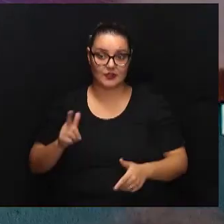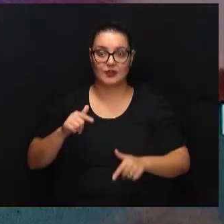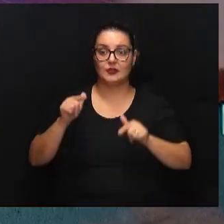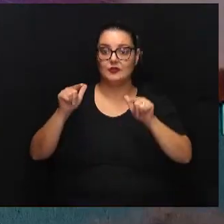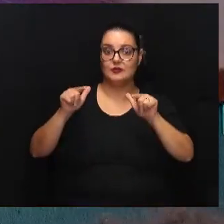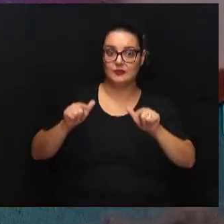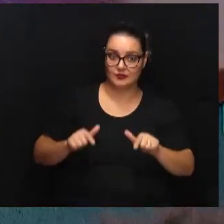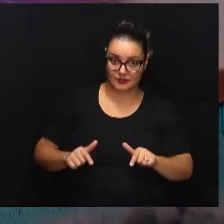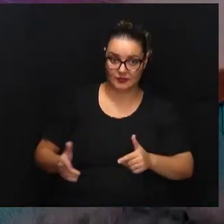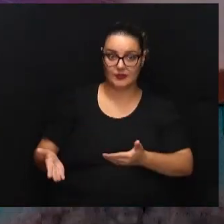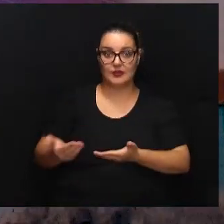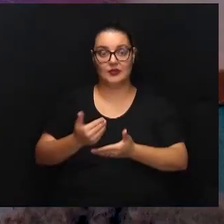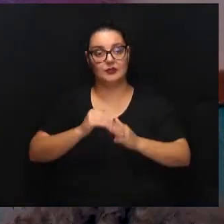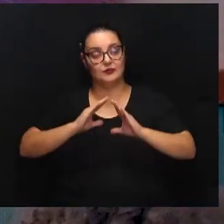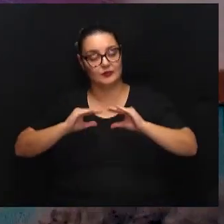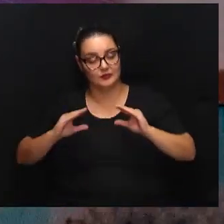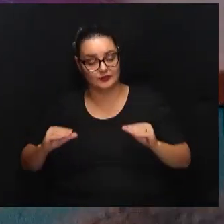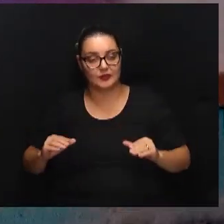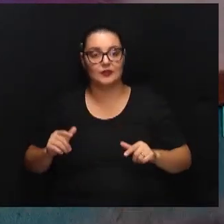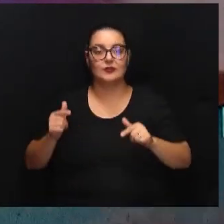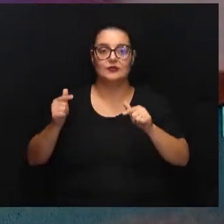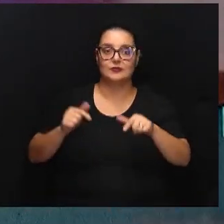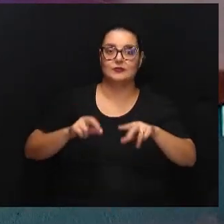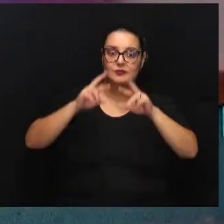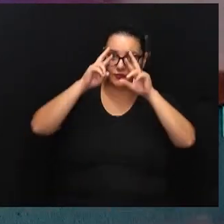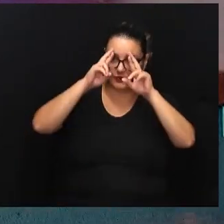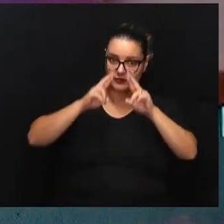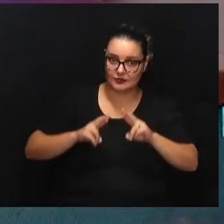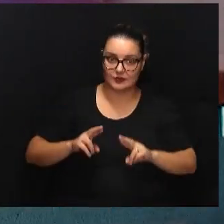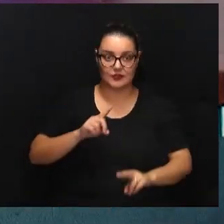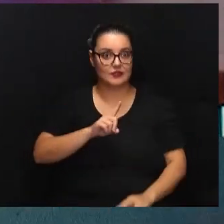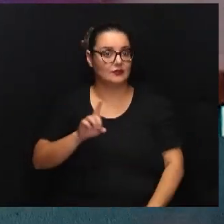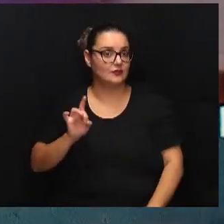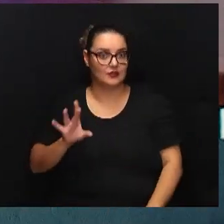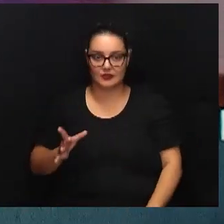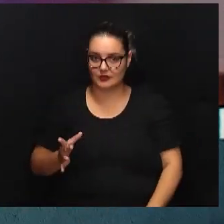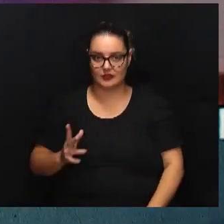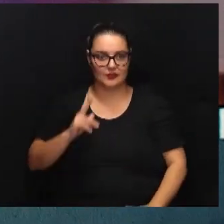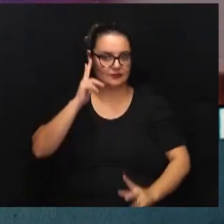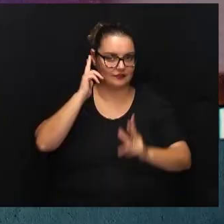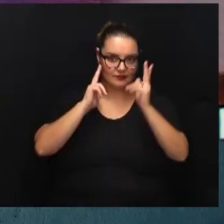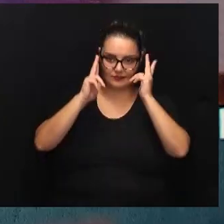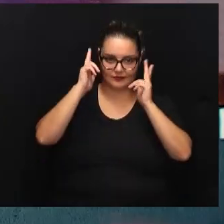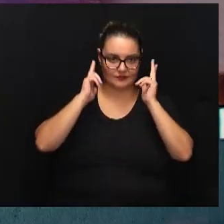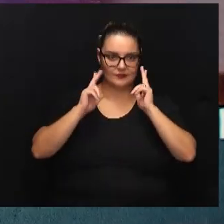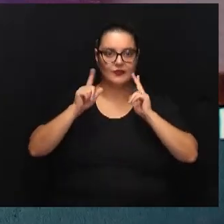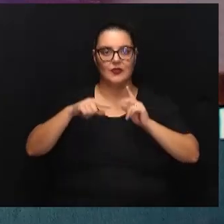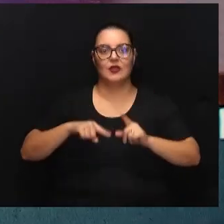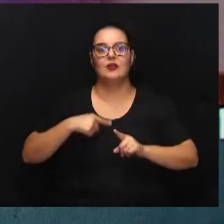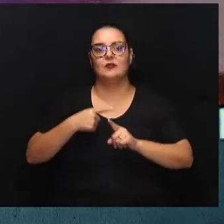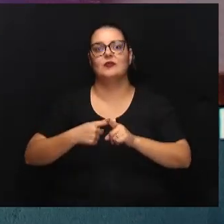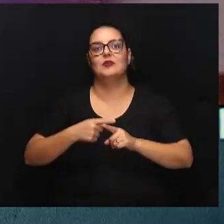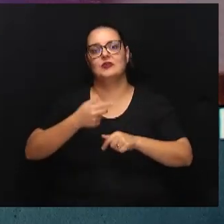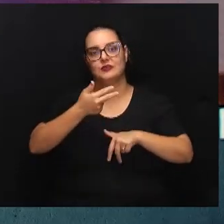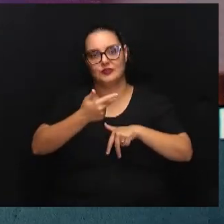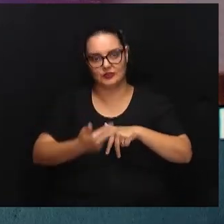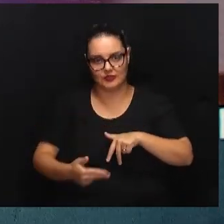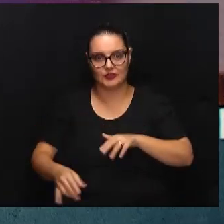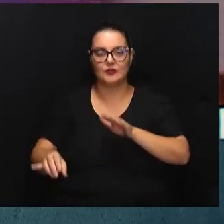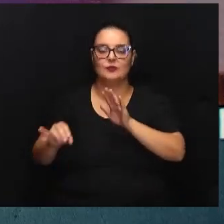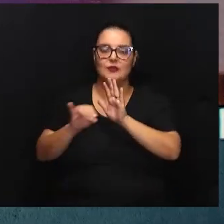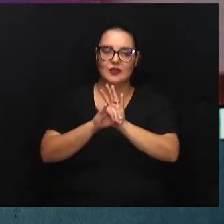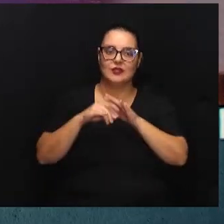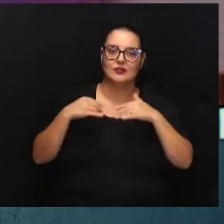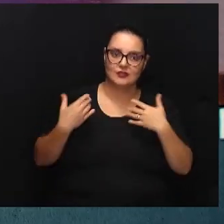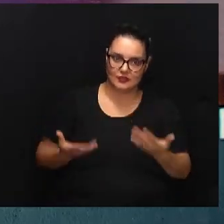com respeito. Não é só um corte de cabelo, é uma afirmação de gênero, é uma identidade, é uma história. Nas nossas